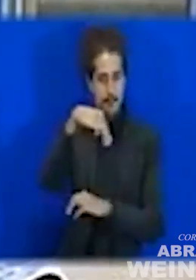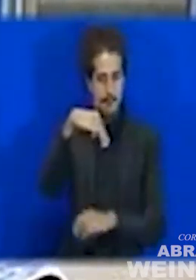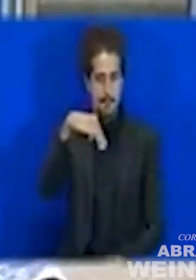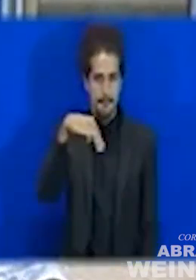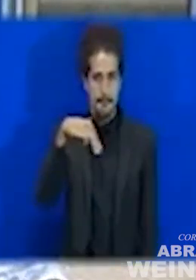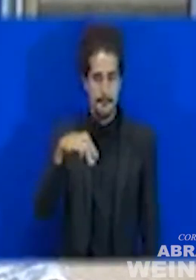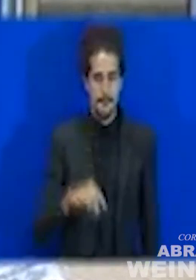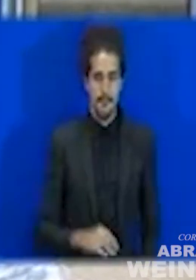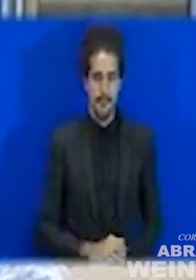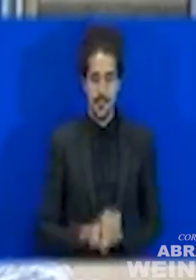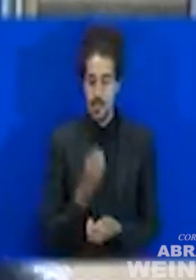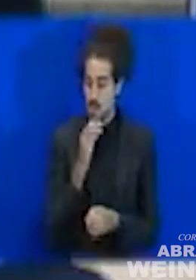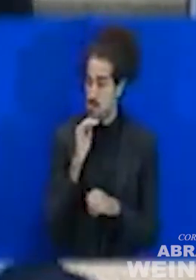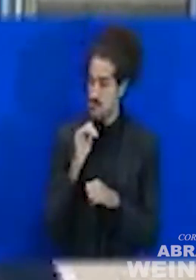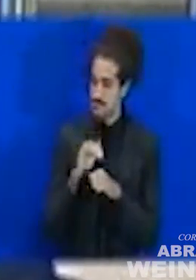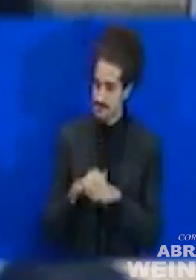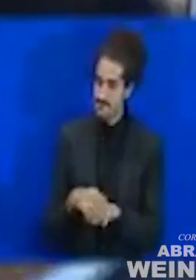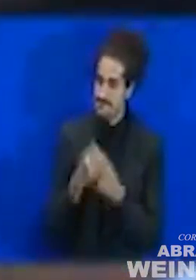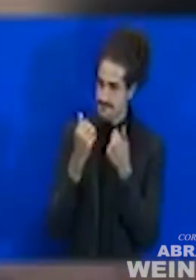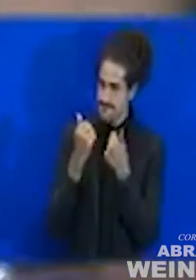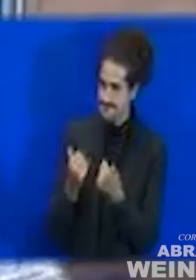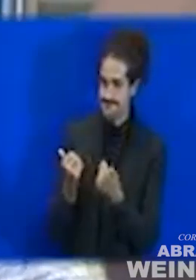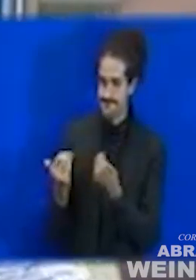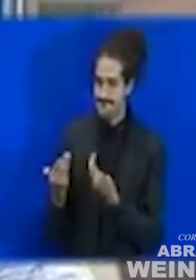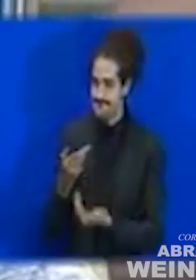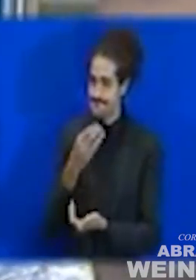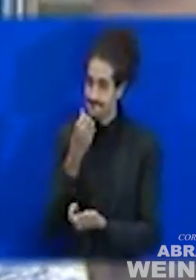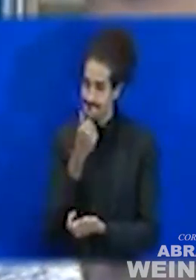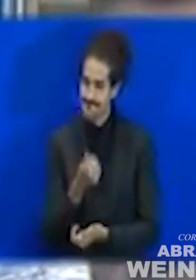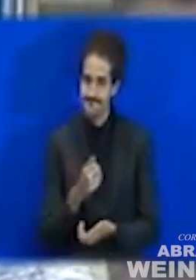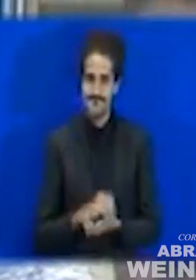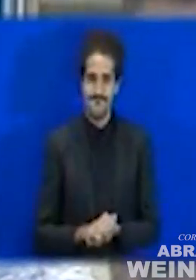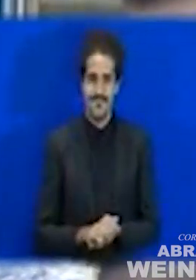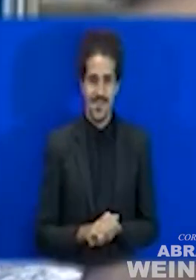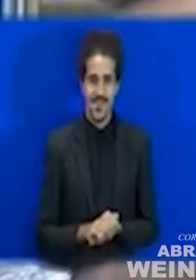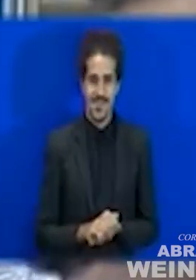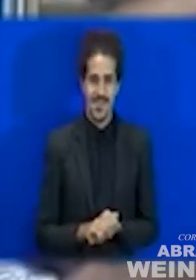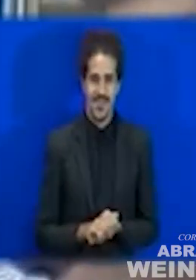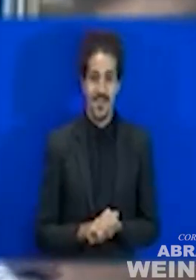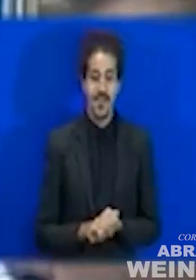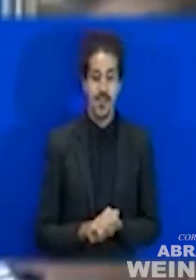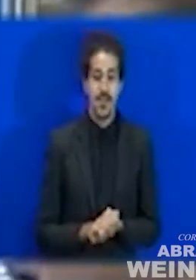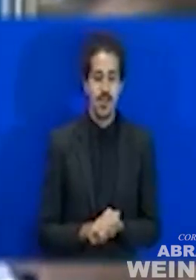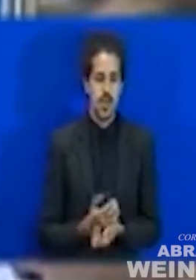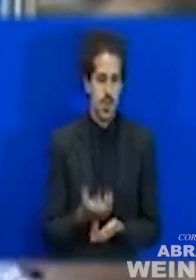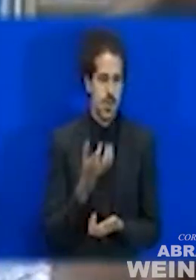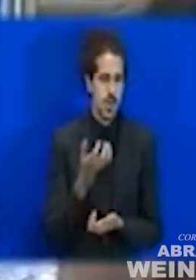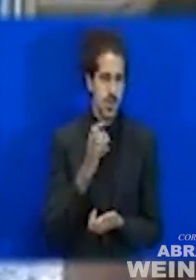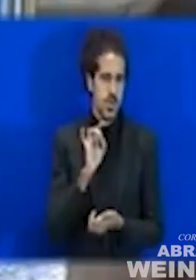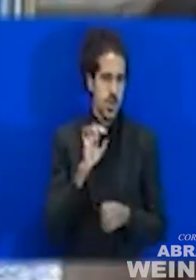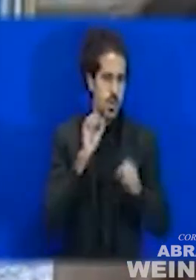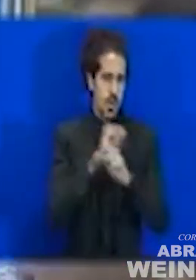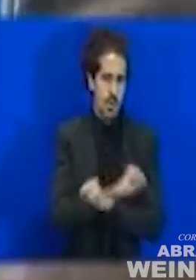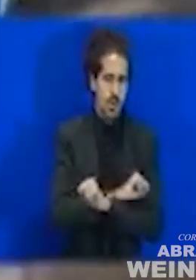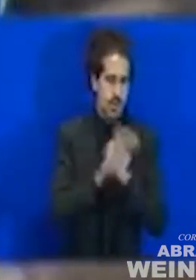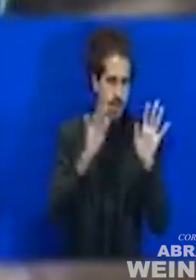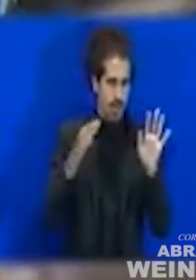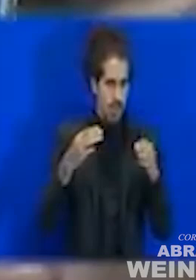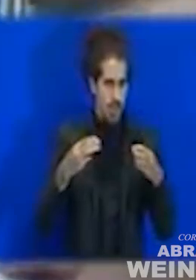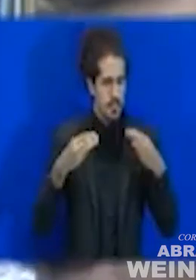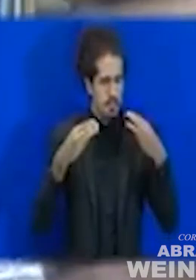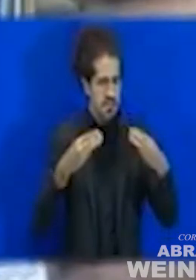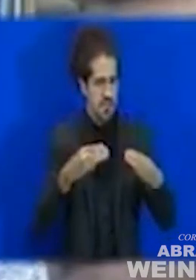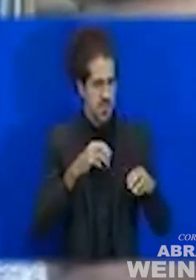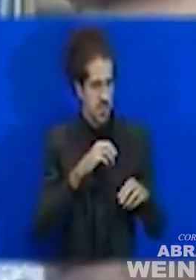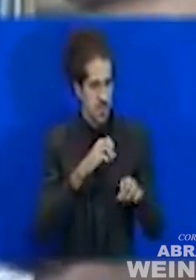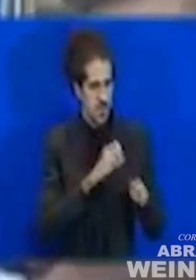Desculpa, Manuela, boa noite. Boa noite, tudo bem? Eu estou ótimo, sempre. E você? Tudo certo. Queria esclarecer se o MEC tem o número